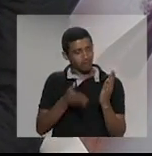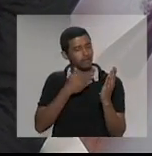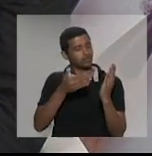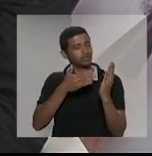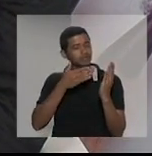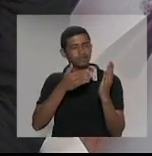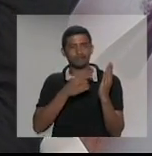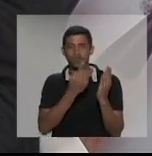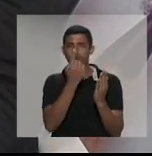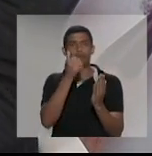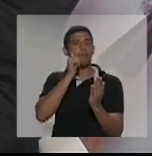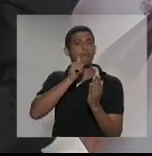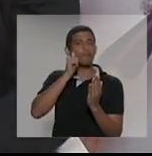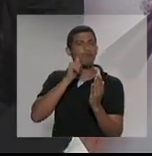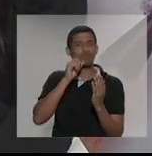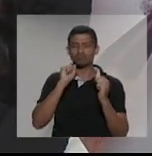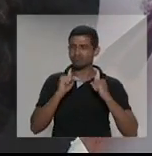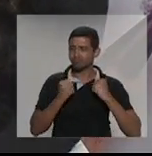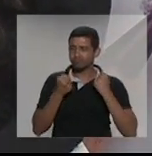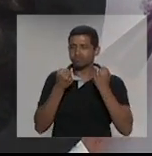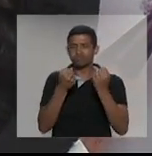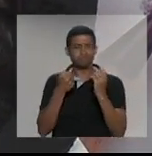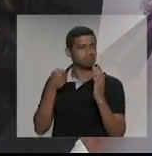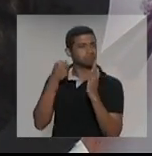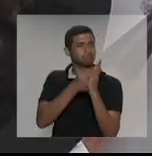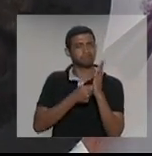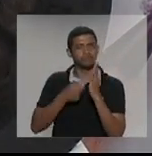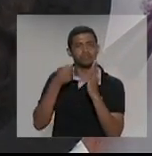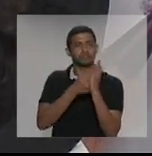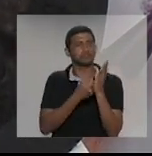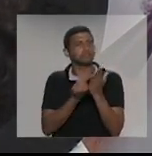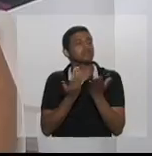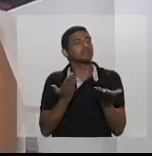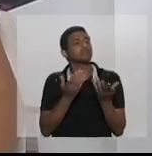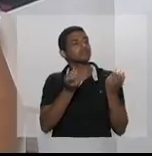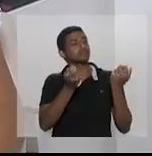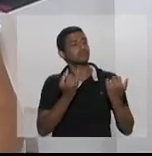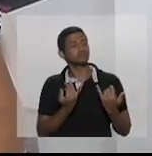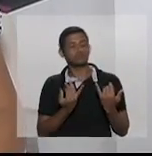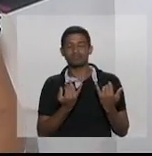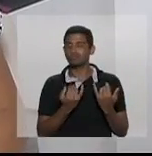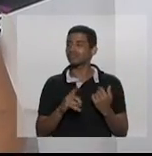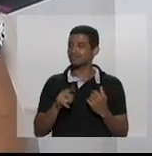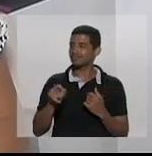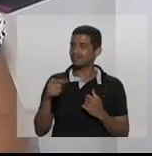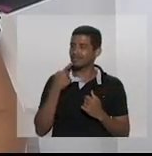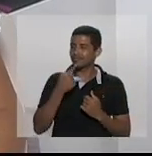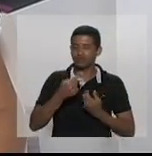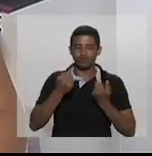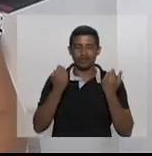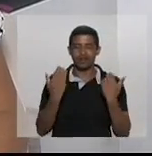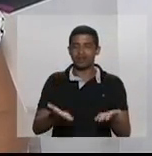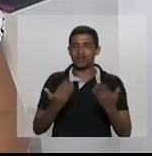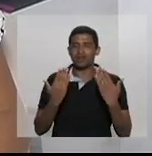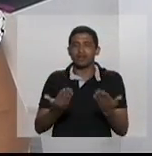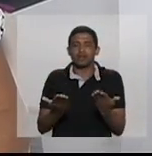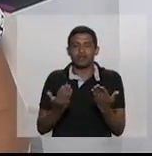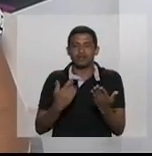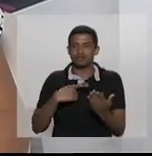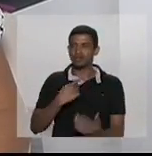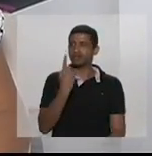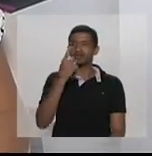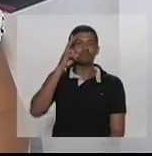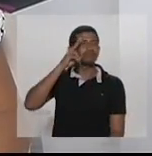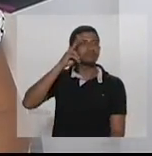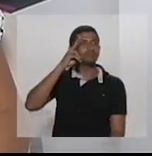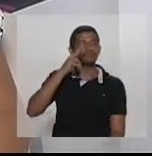com uma luta de uma dessas mulheres que são descritas aí. Então, falando em leveza, eu tenho